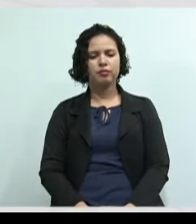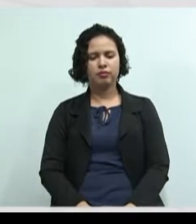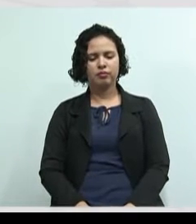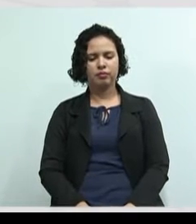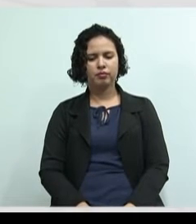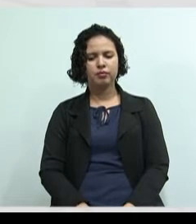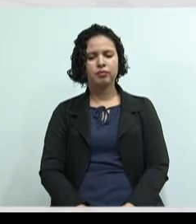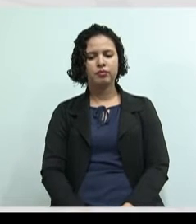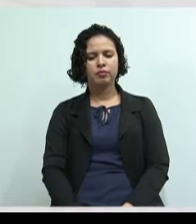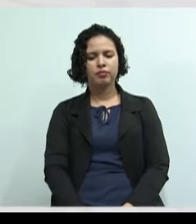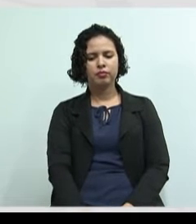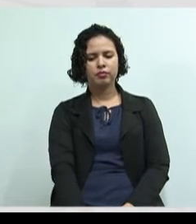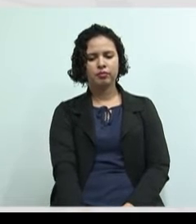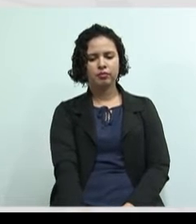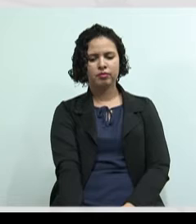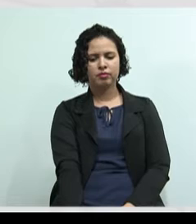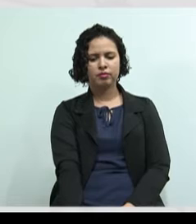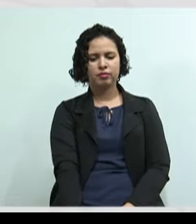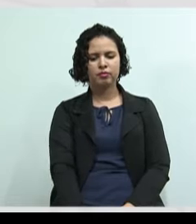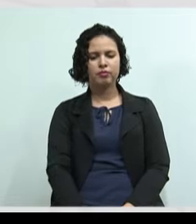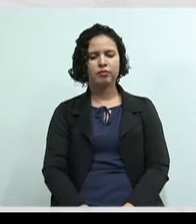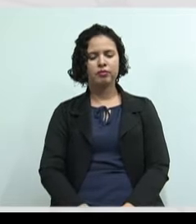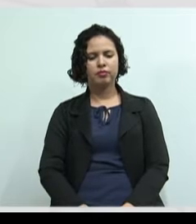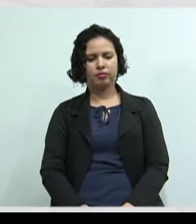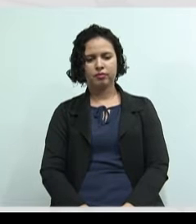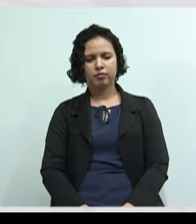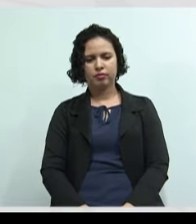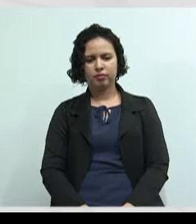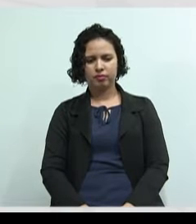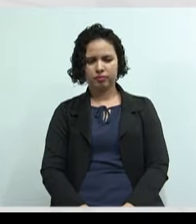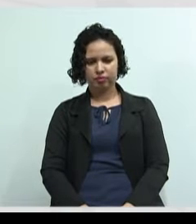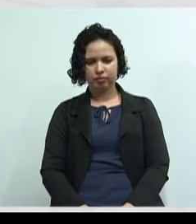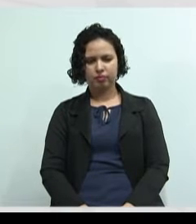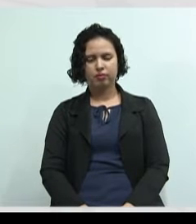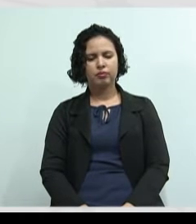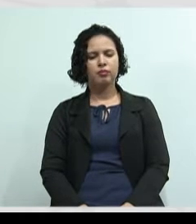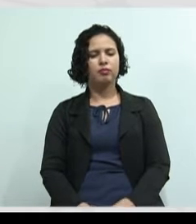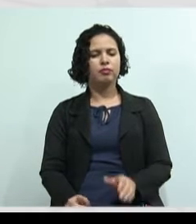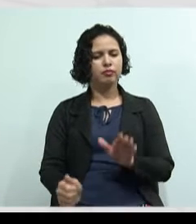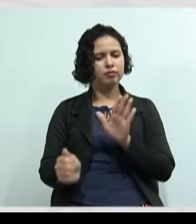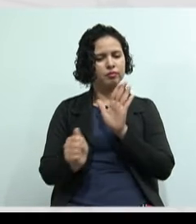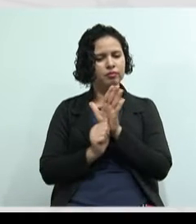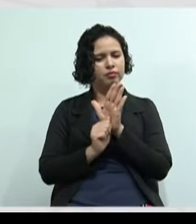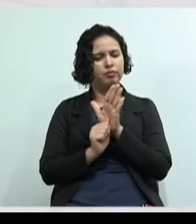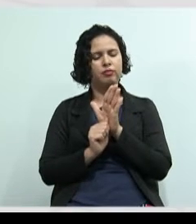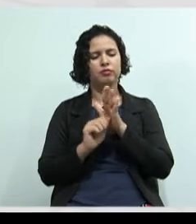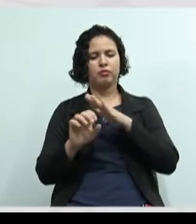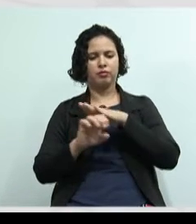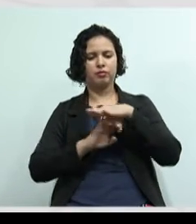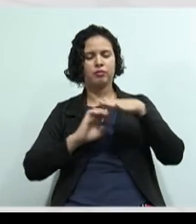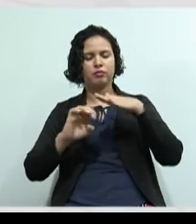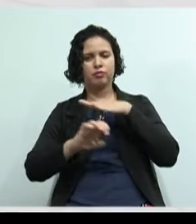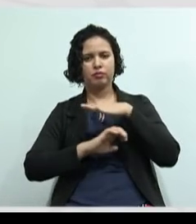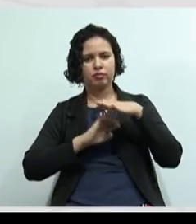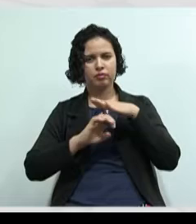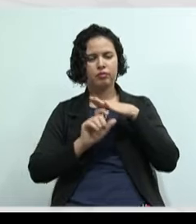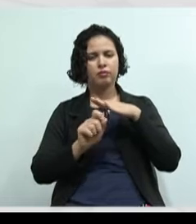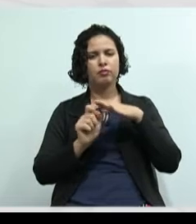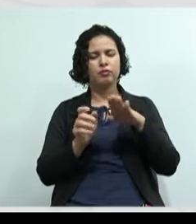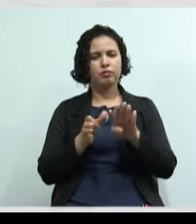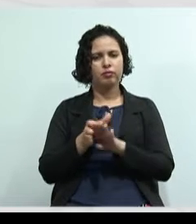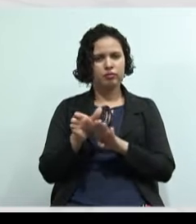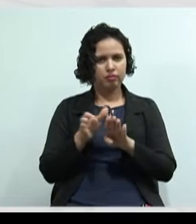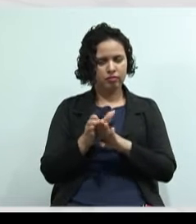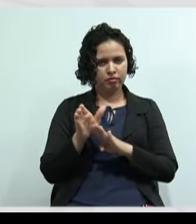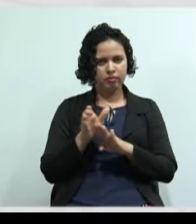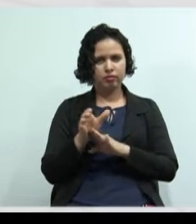identidade organizacional. Olha só o que é identidade organizacional. Tomando-se como base a orientação necessária ao